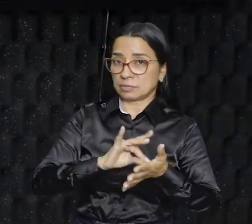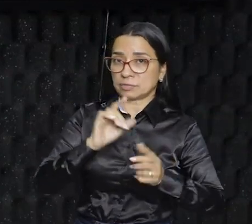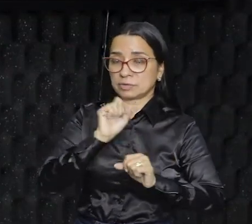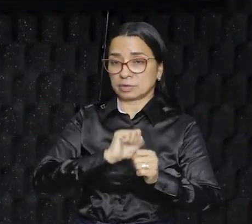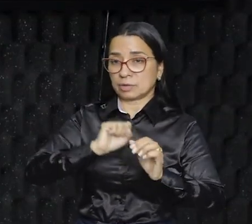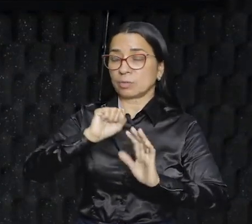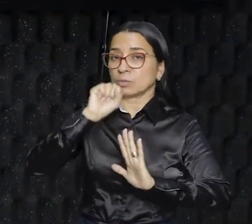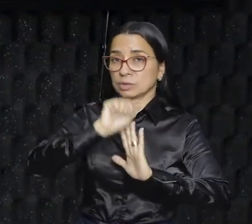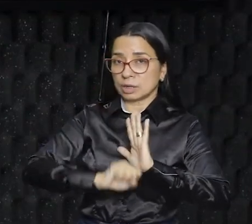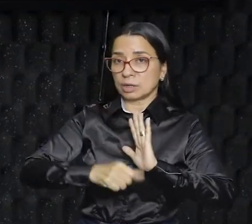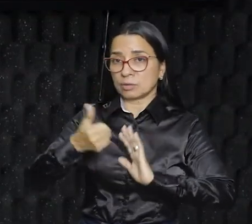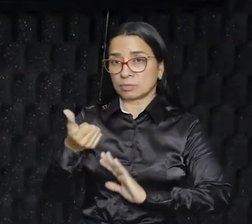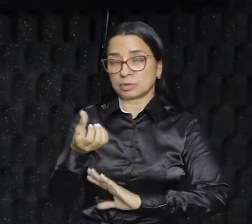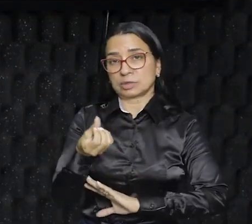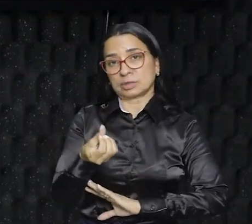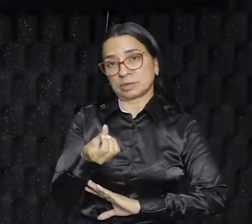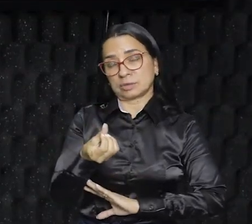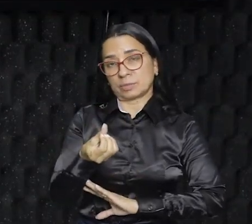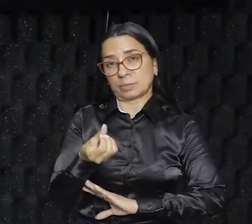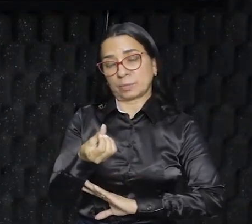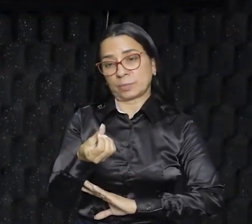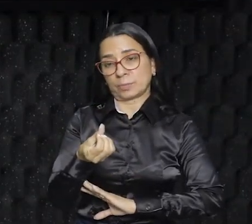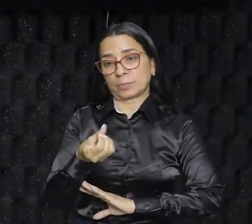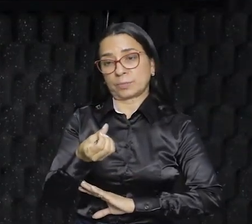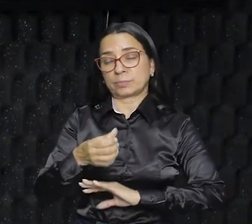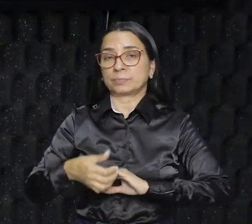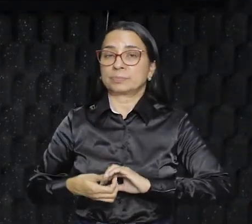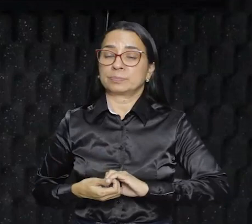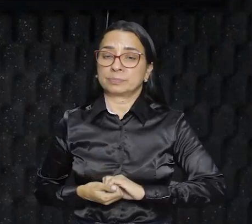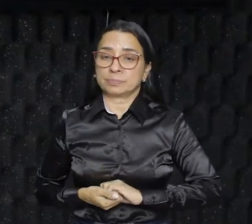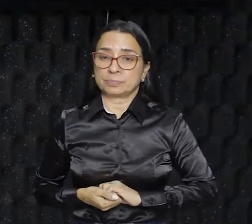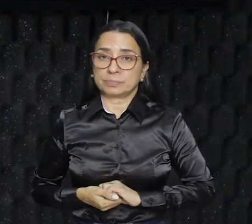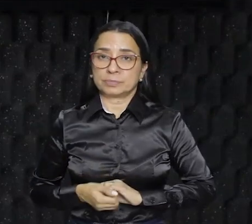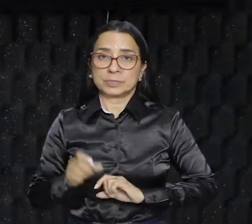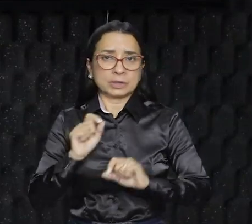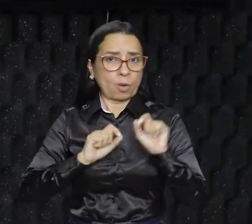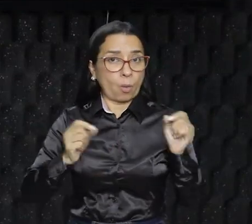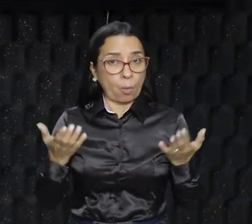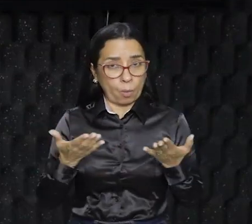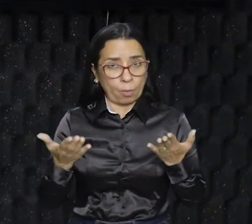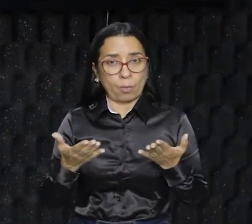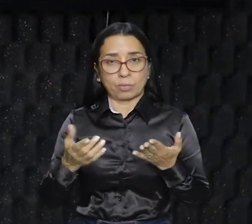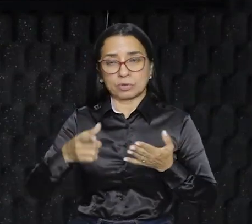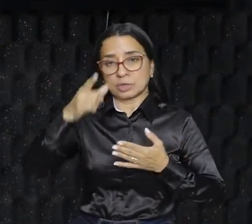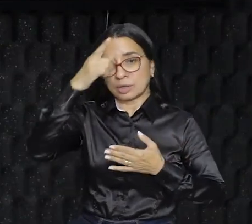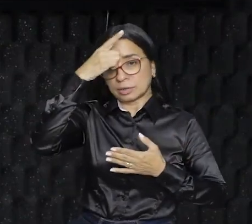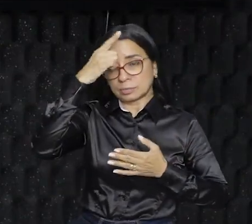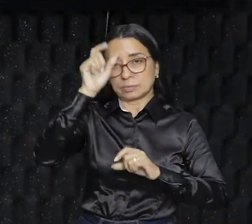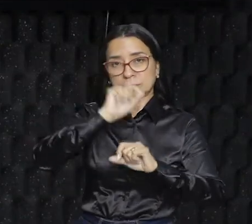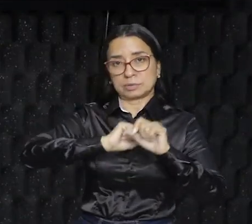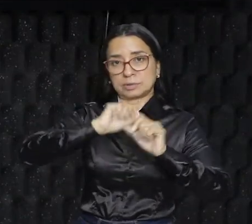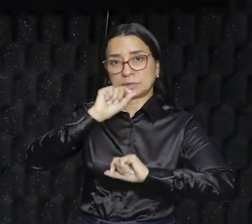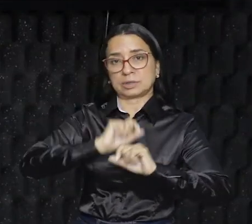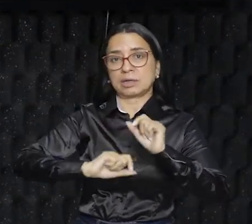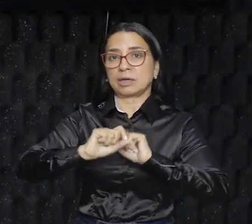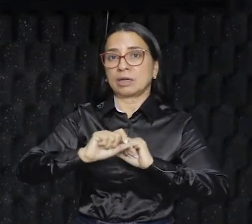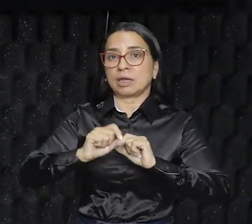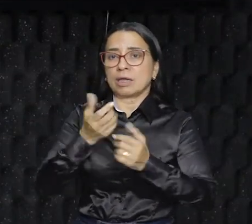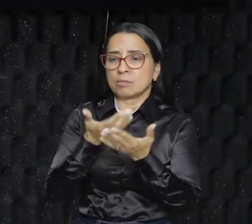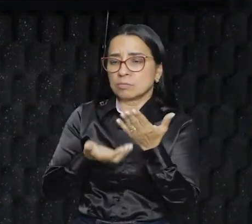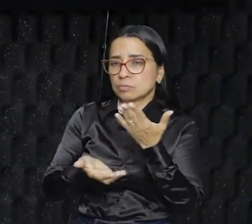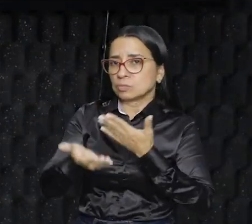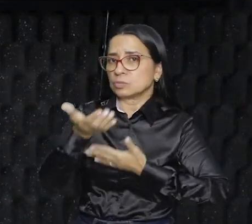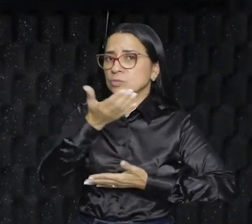norte do Sacro Império Romano Germânico, que seria hoje a Alemanha, através da Igreja